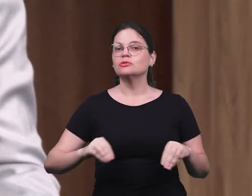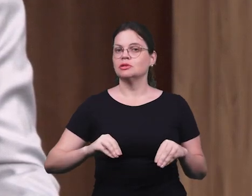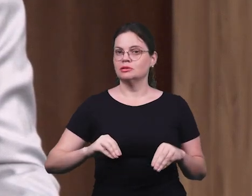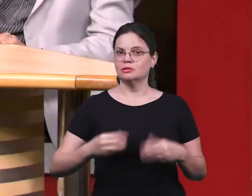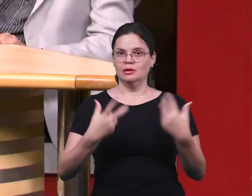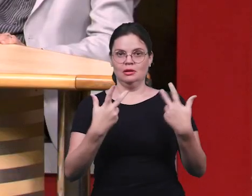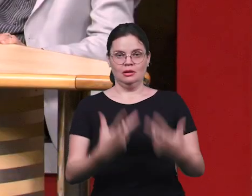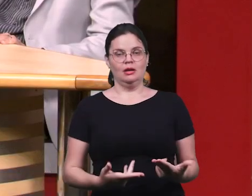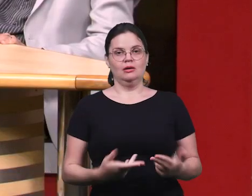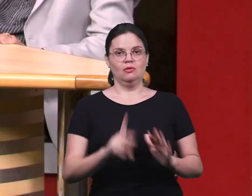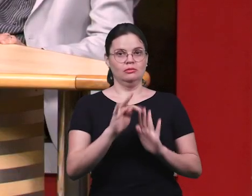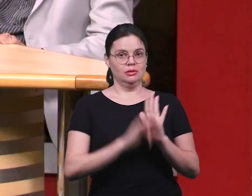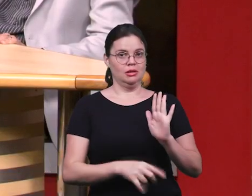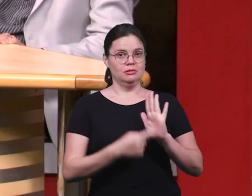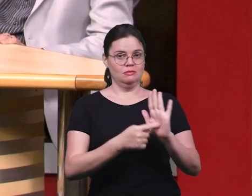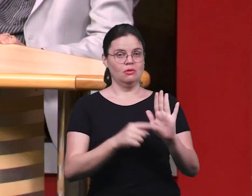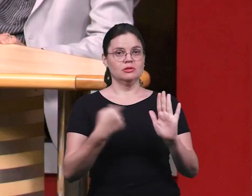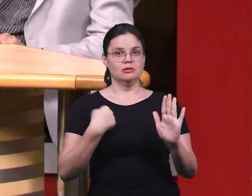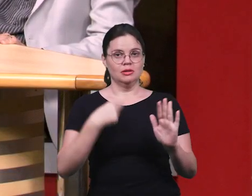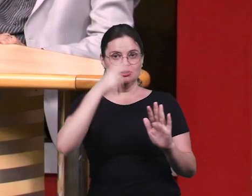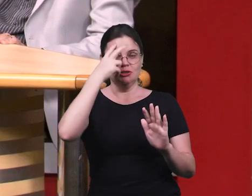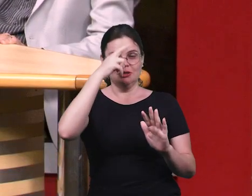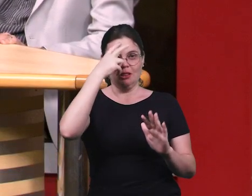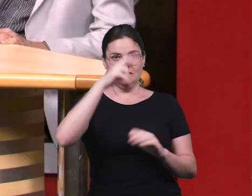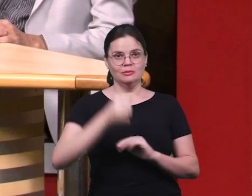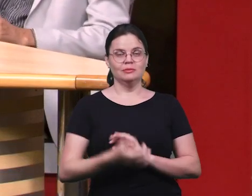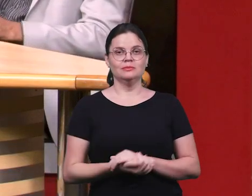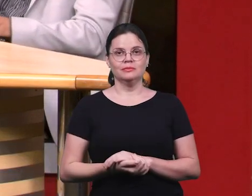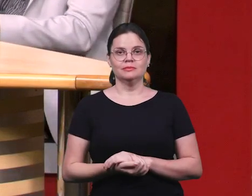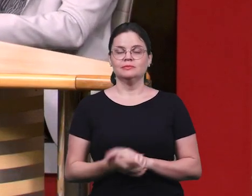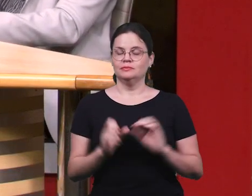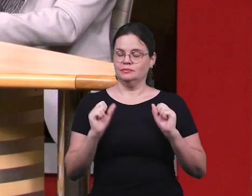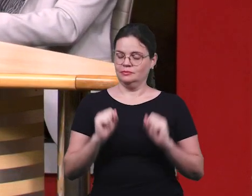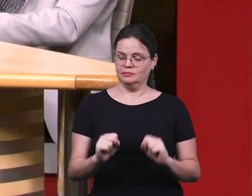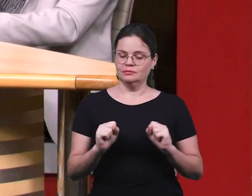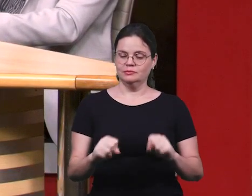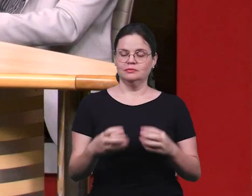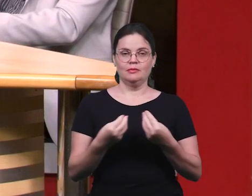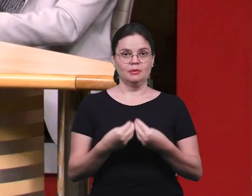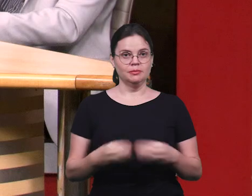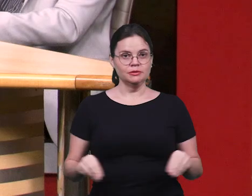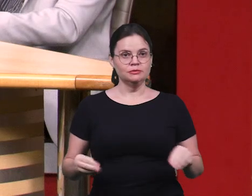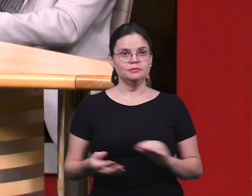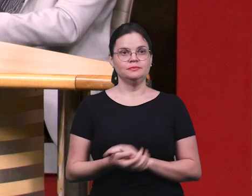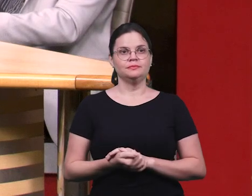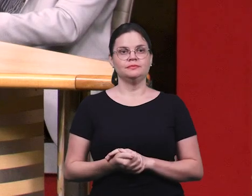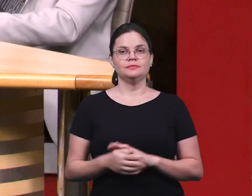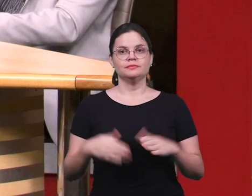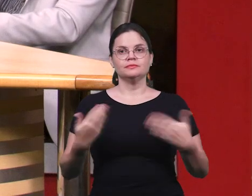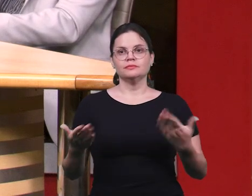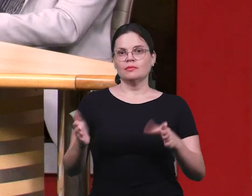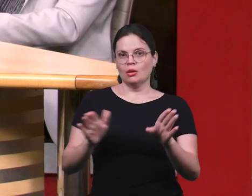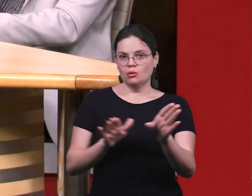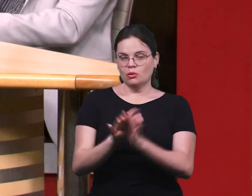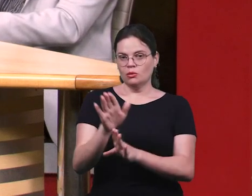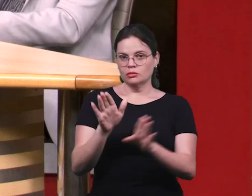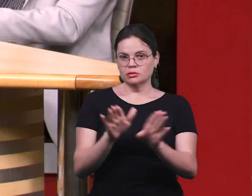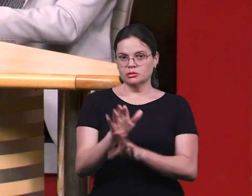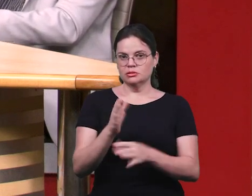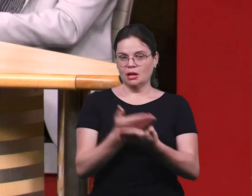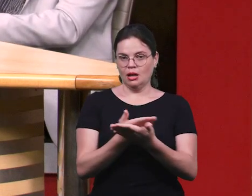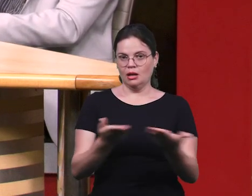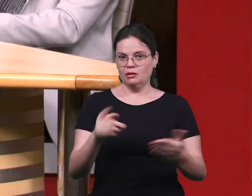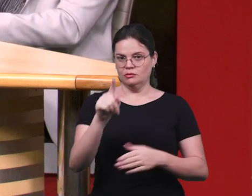Exatamente. Aqui acabou, o resultado foi uma queda. Uma queda. Então, e aí vem um conselho do Senhor, um